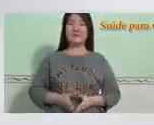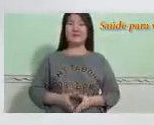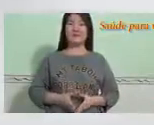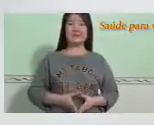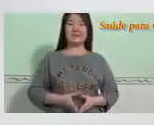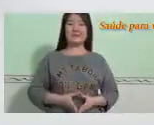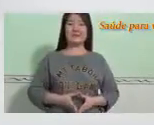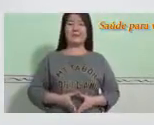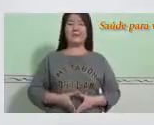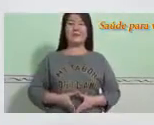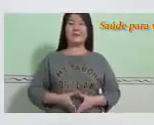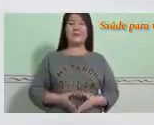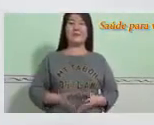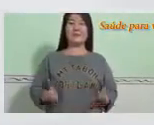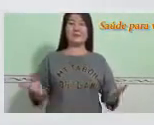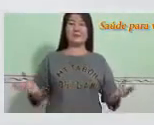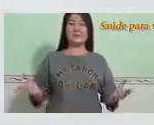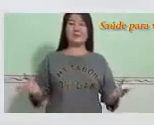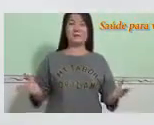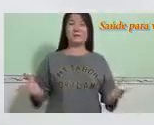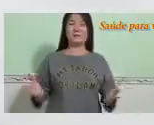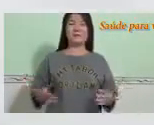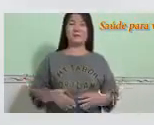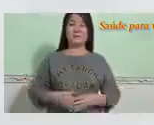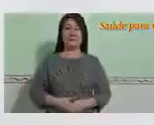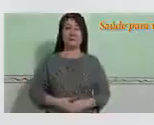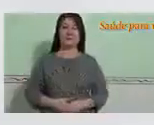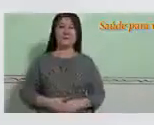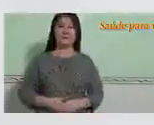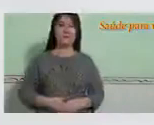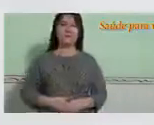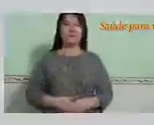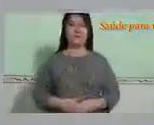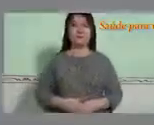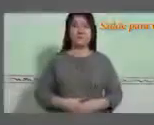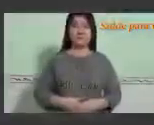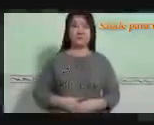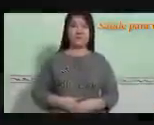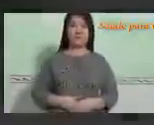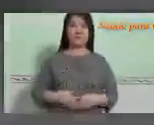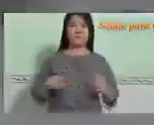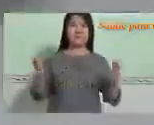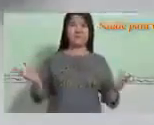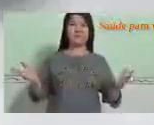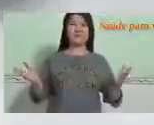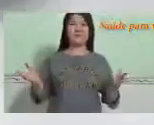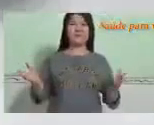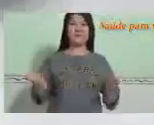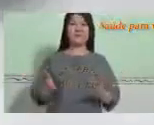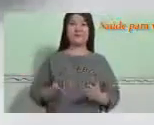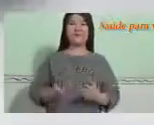poder antioxidante que ajuda a reduzir o colesterol ruim e aumentar o colesterol bom, vírgula, e alguns estudos mostramos o